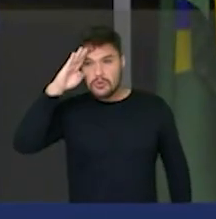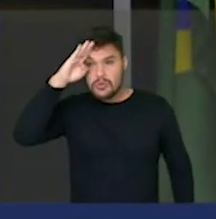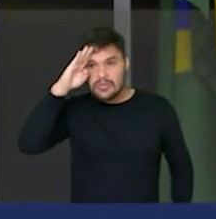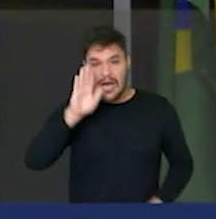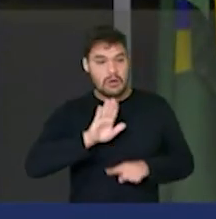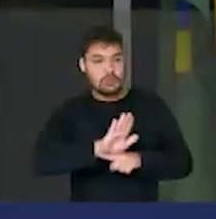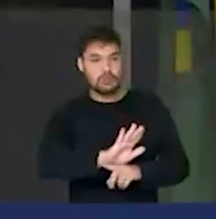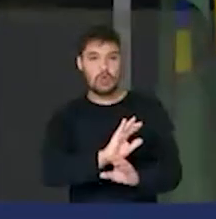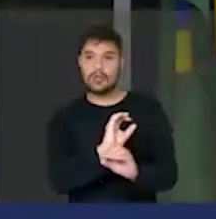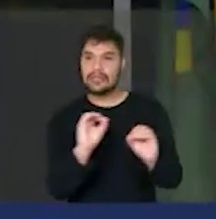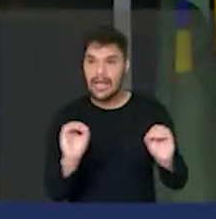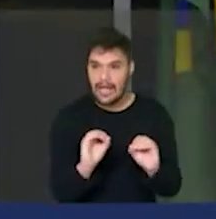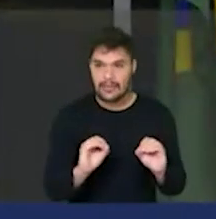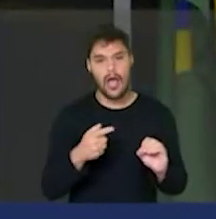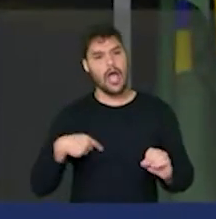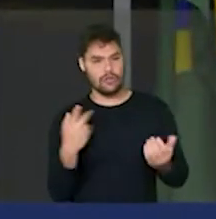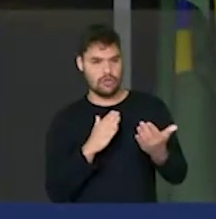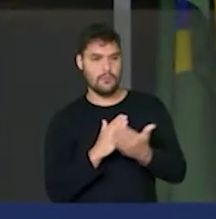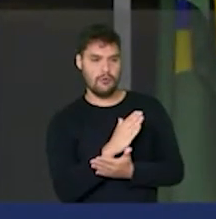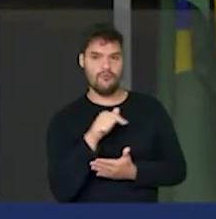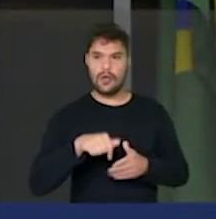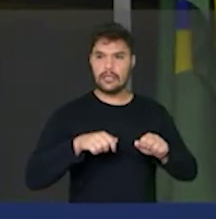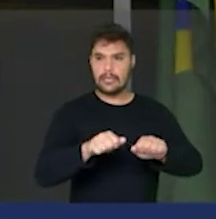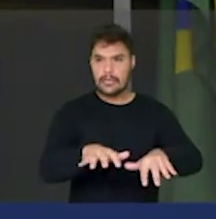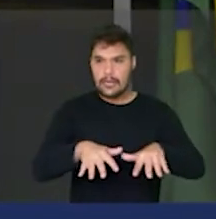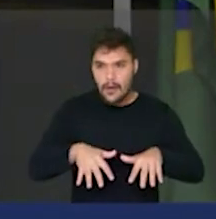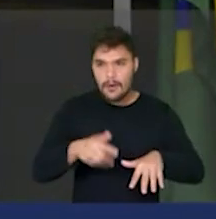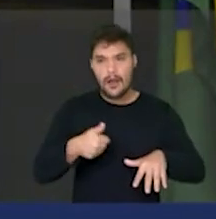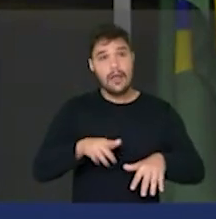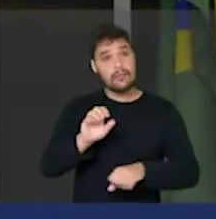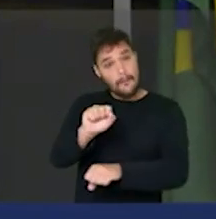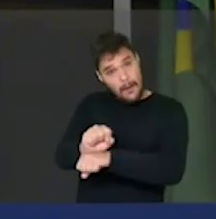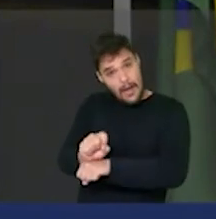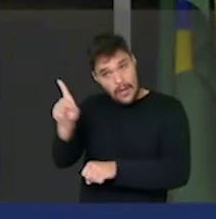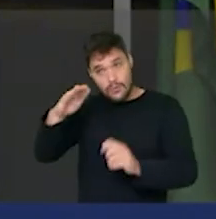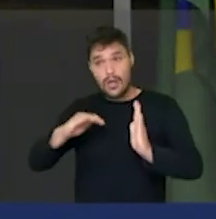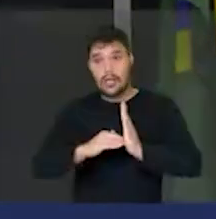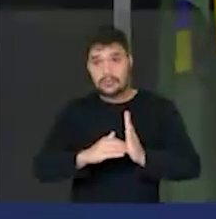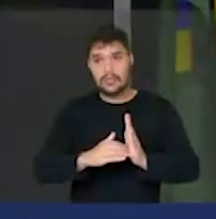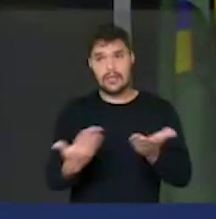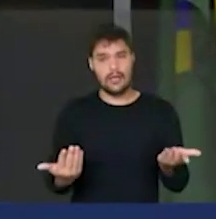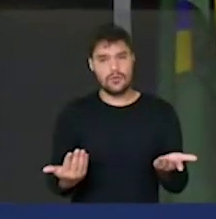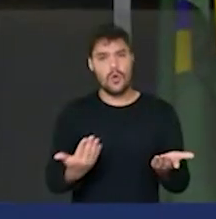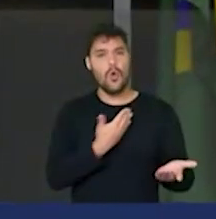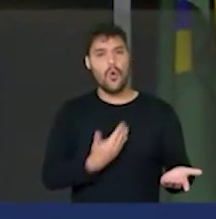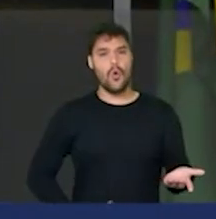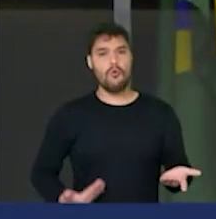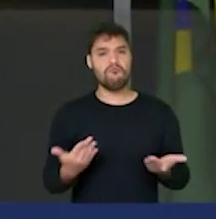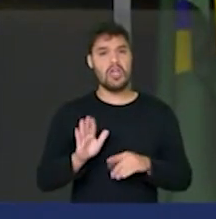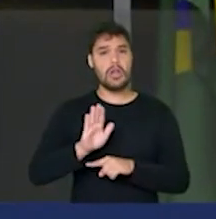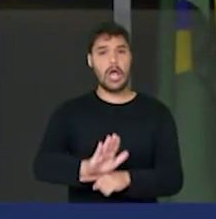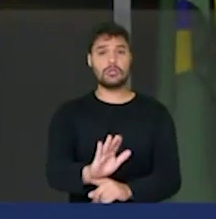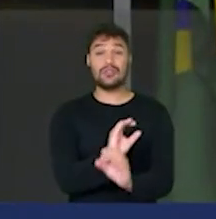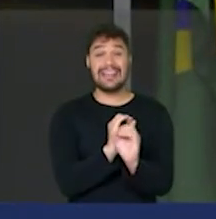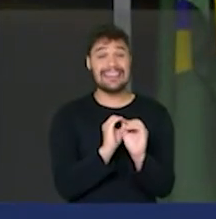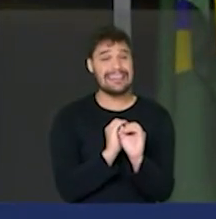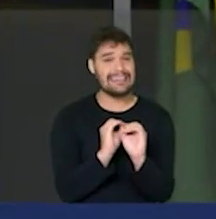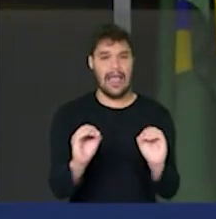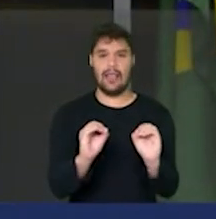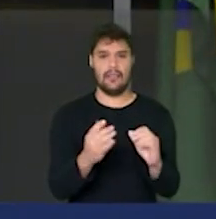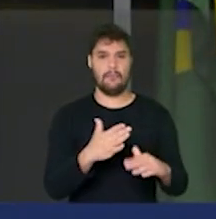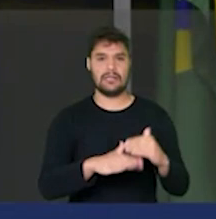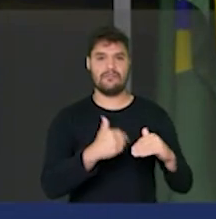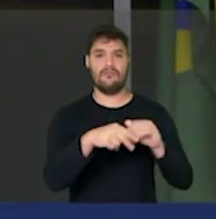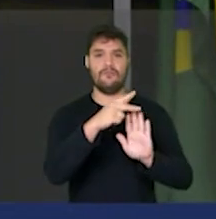texto avançasse. Aprovamos no plenário dessa Câmara e está parado no Senado sem que o governo mova uma palha para